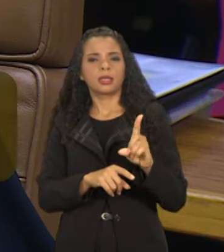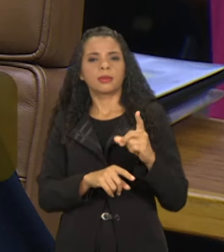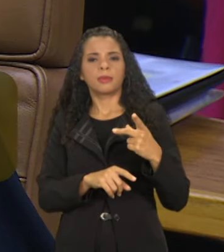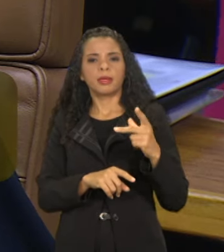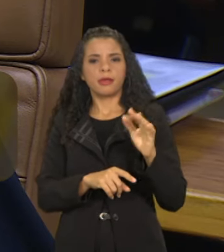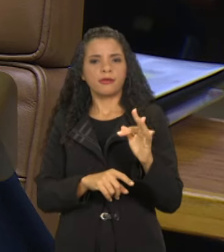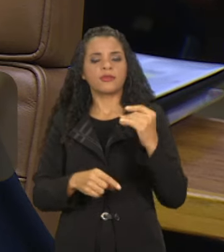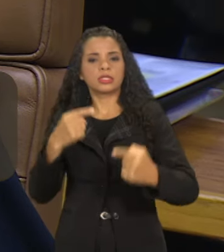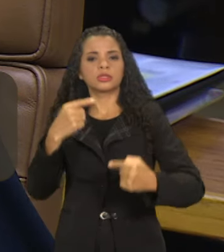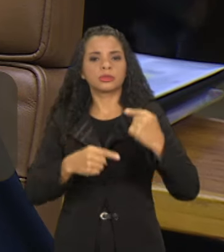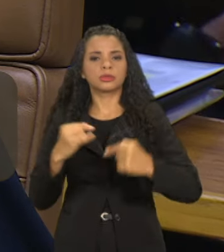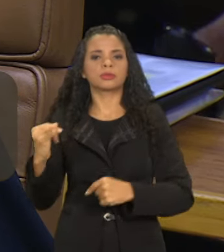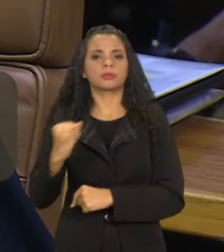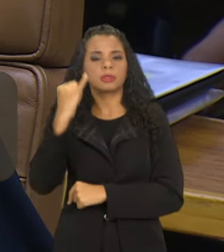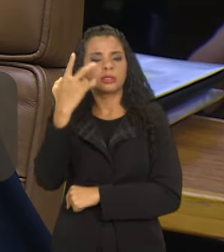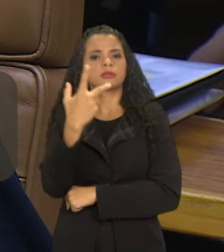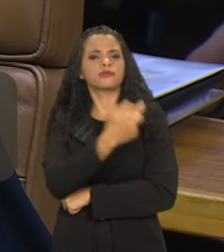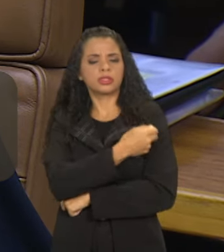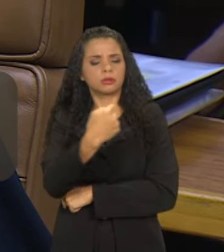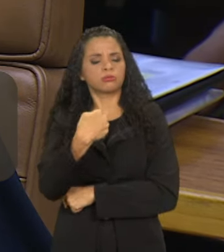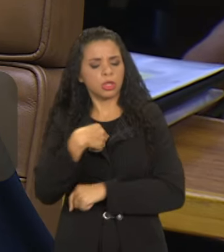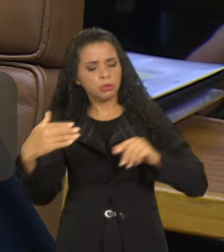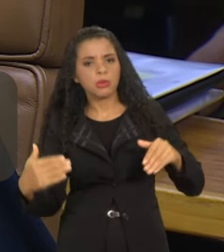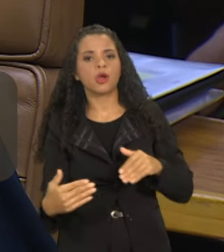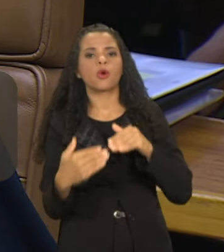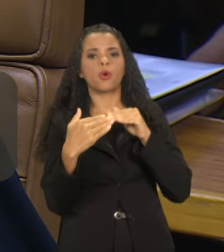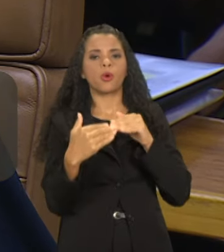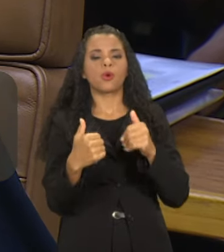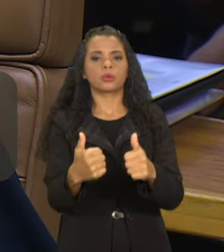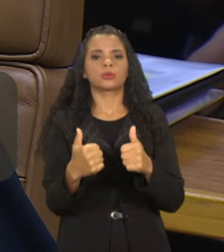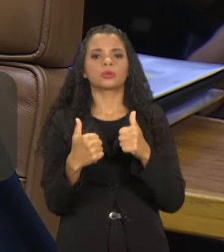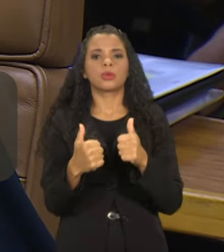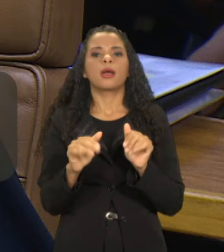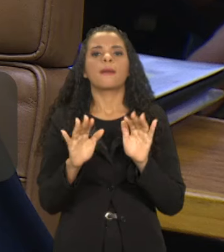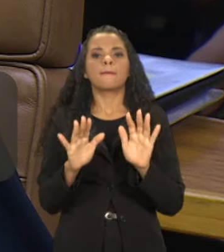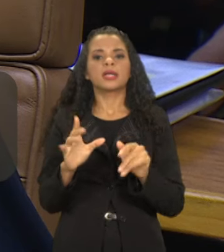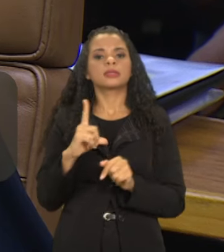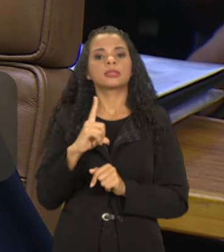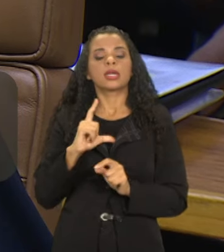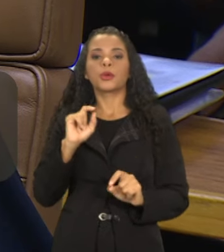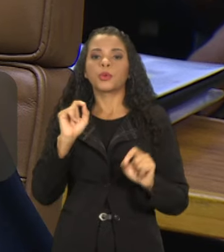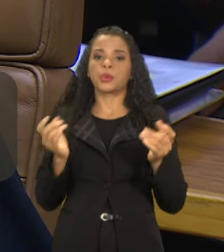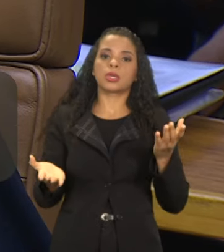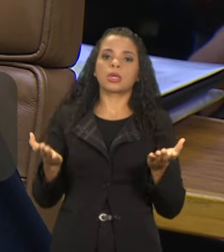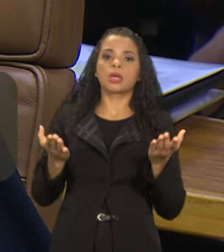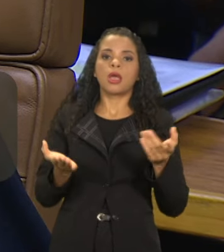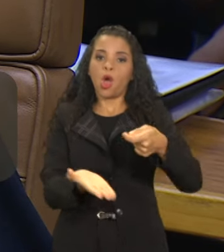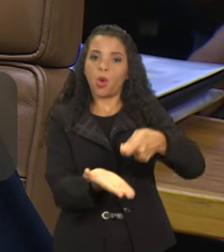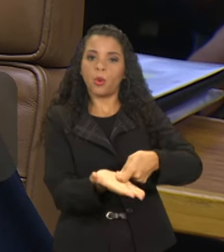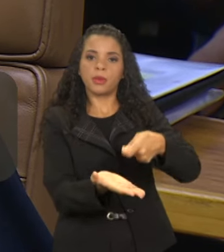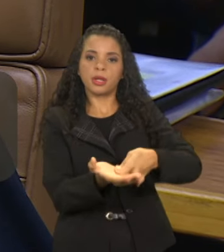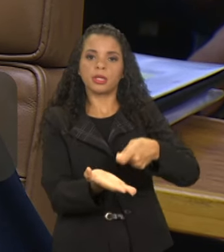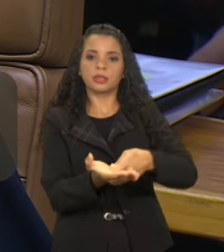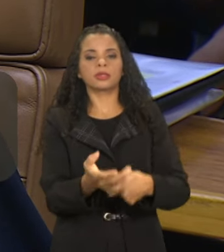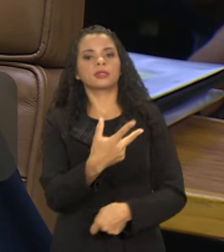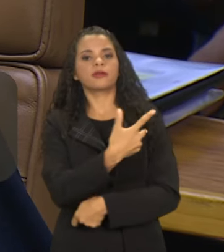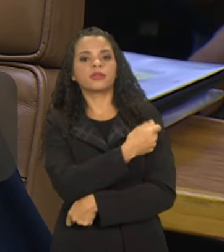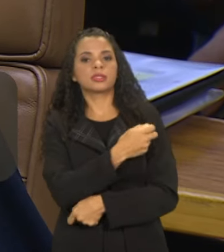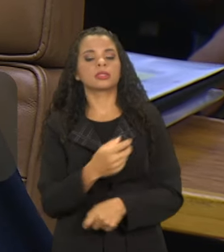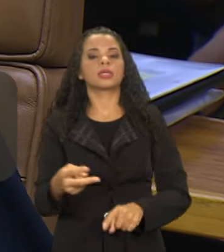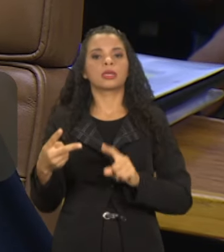vacinação, no que estou plenamente de acordo, mas também o adequado equilíbrio entre, de um lado, a compulsoriedade da vacina e, de outro, o respeito